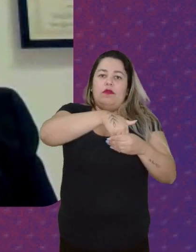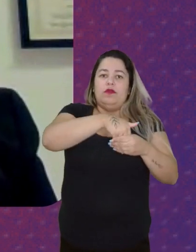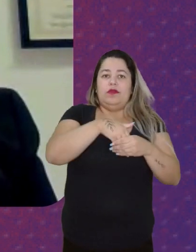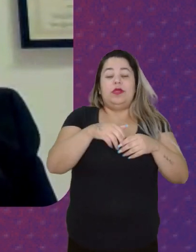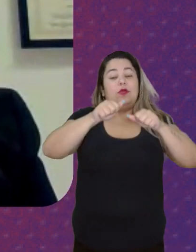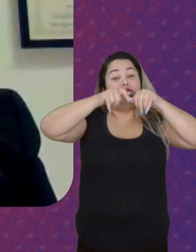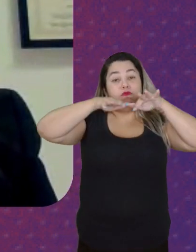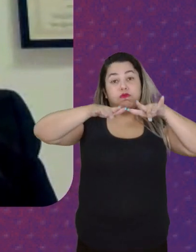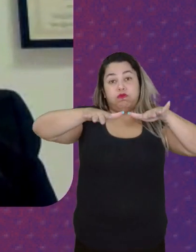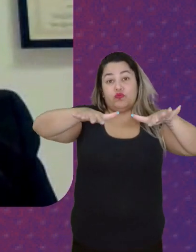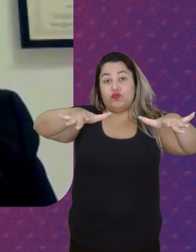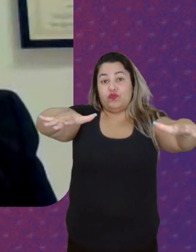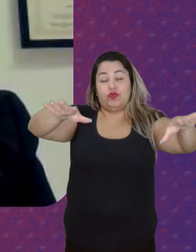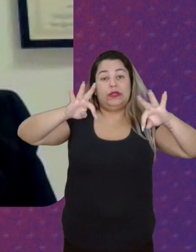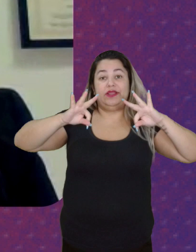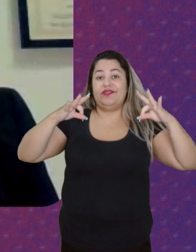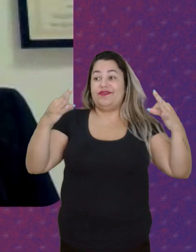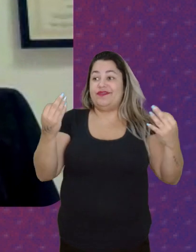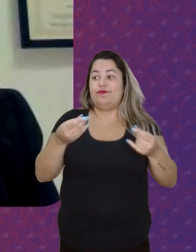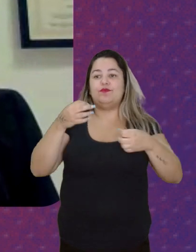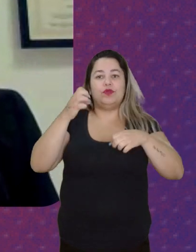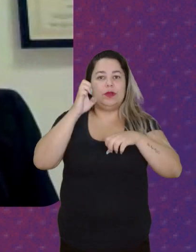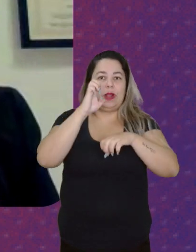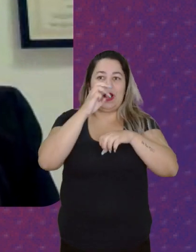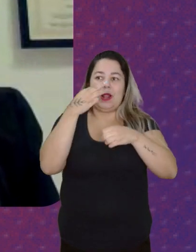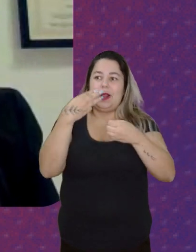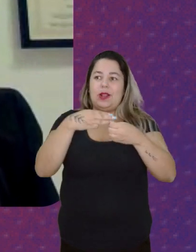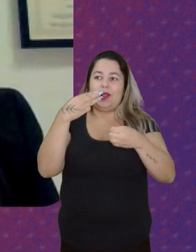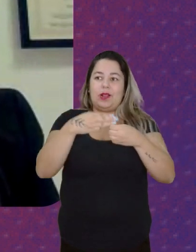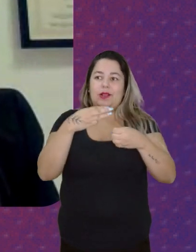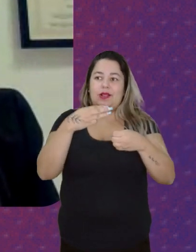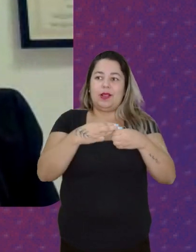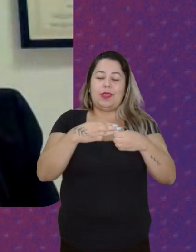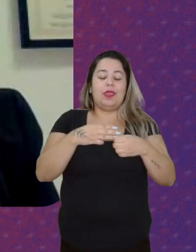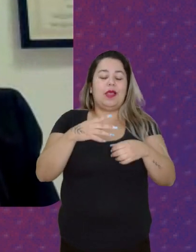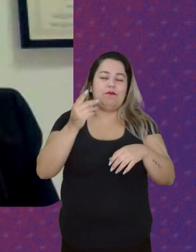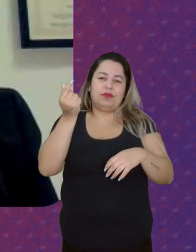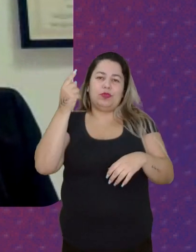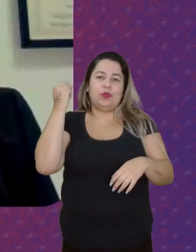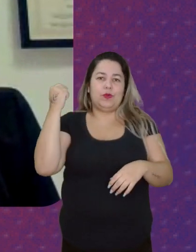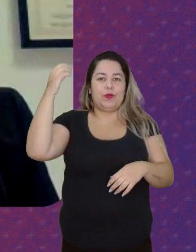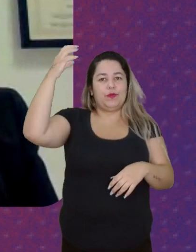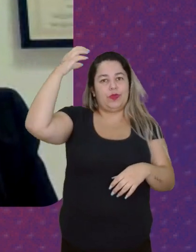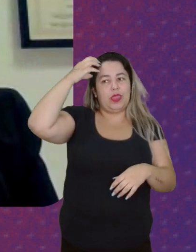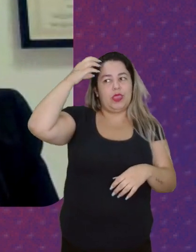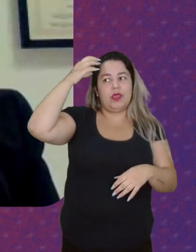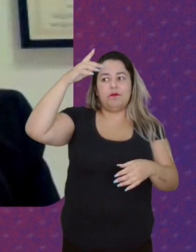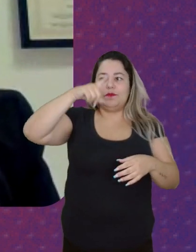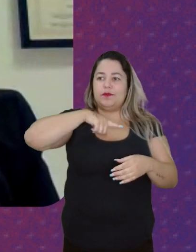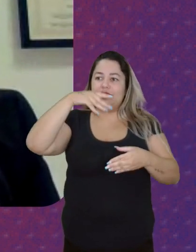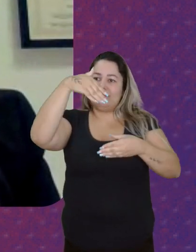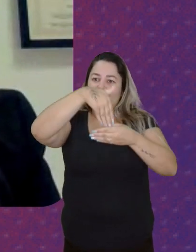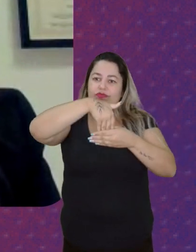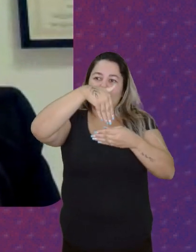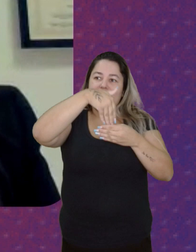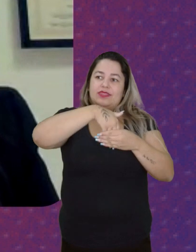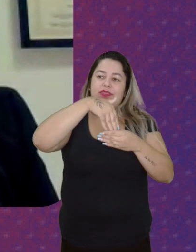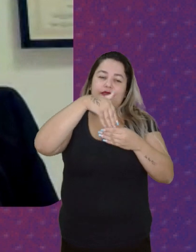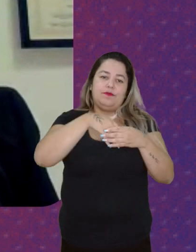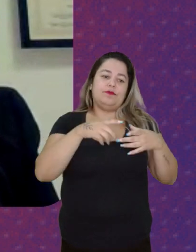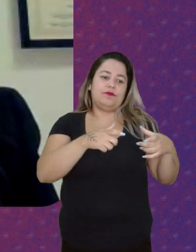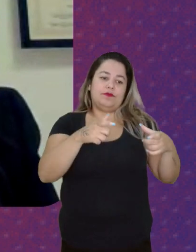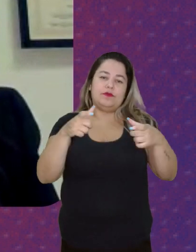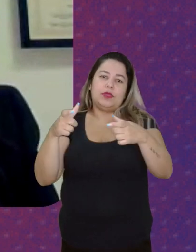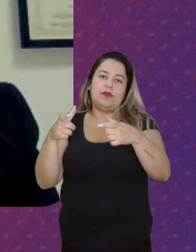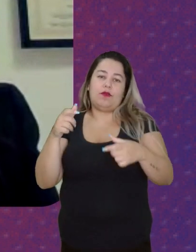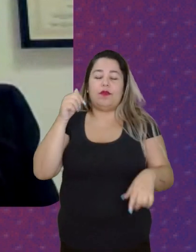espalhou por todos os municípios. Mesmo na época do Império, havia formas de eleição, de administração locais, né,